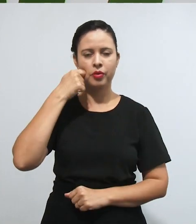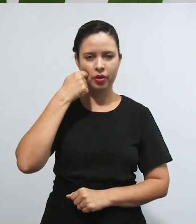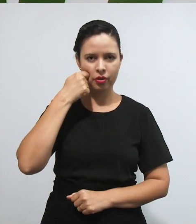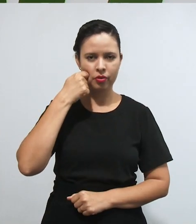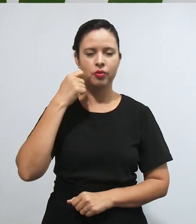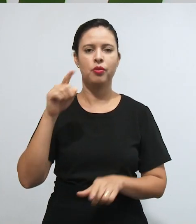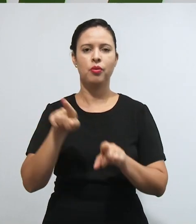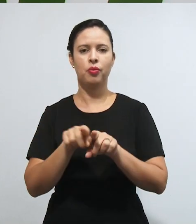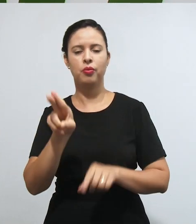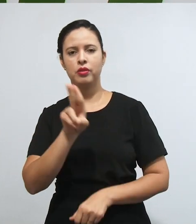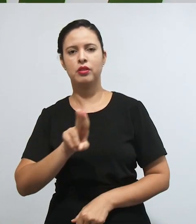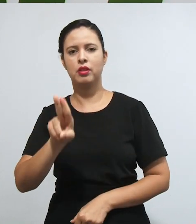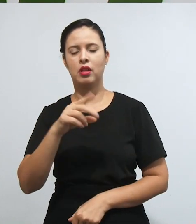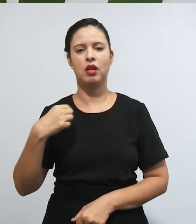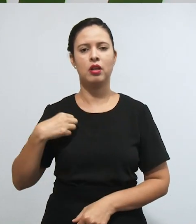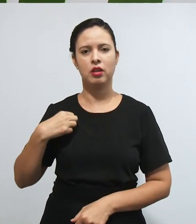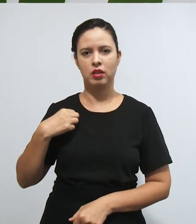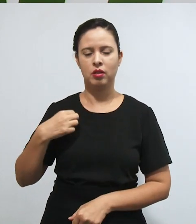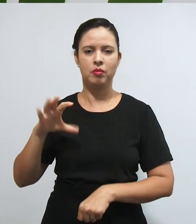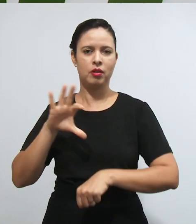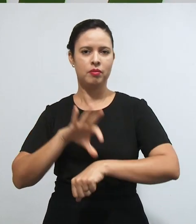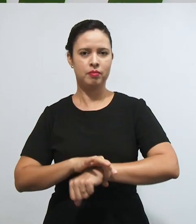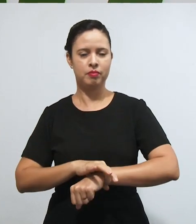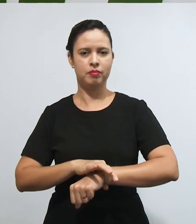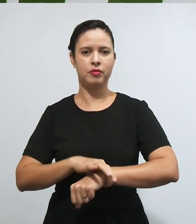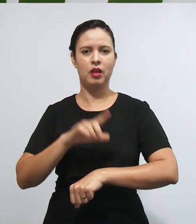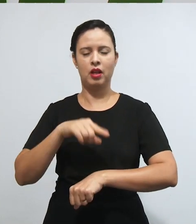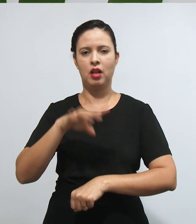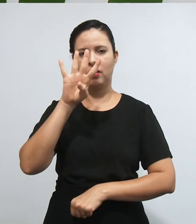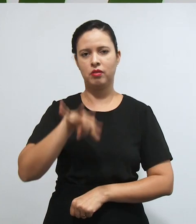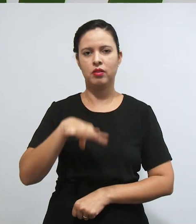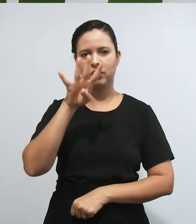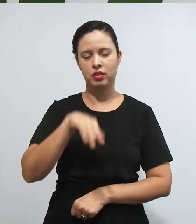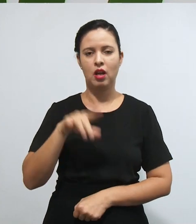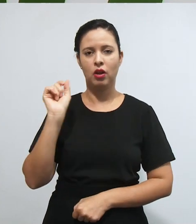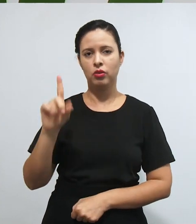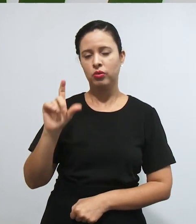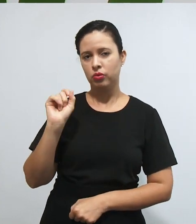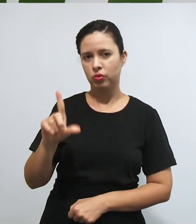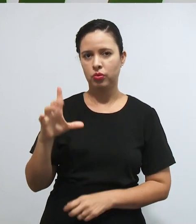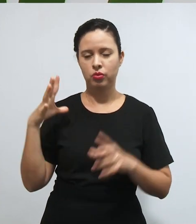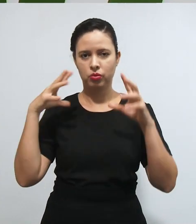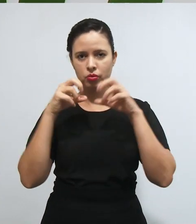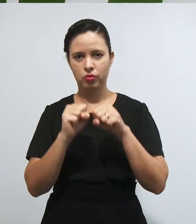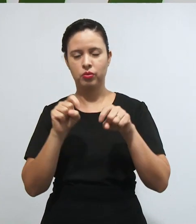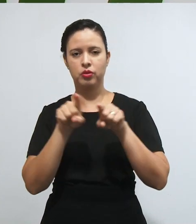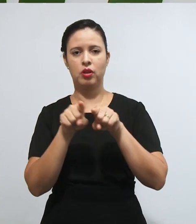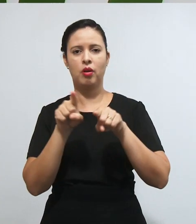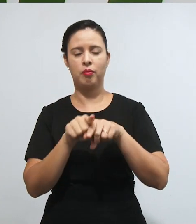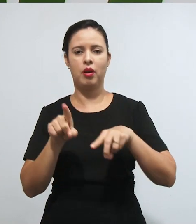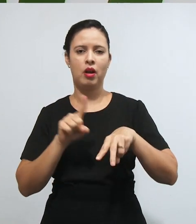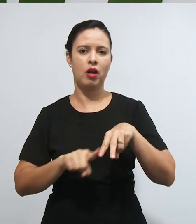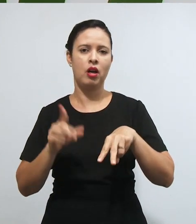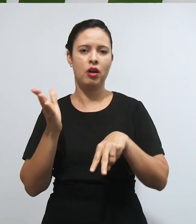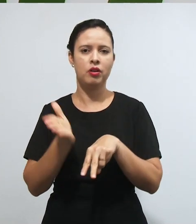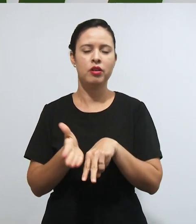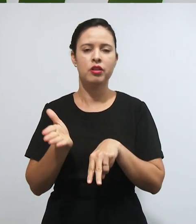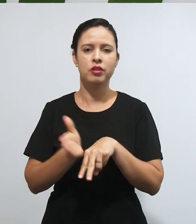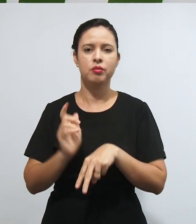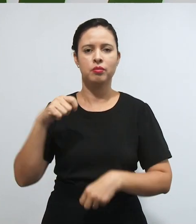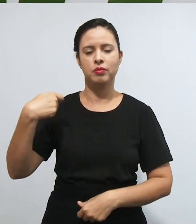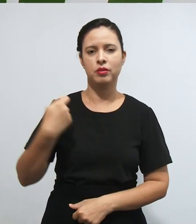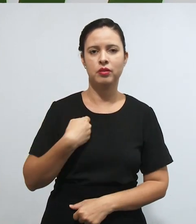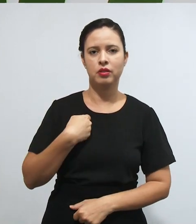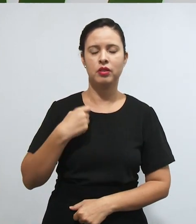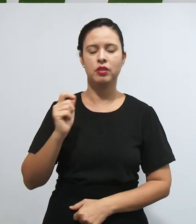curto, estou utilizando uma camisa de manga comprida listrada na cor azul escuro e calça jeans. E o sinal que me